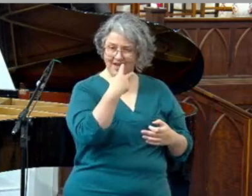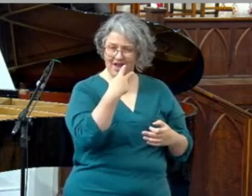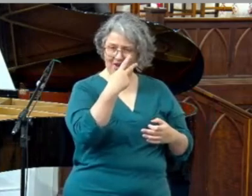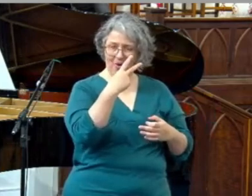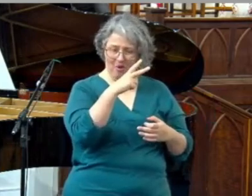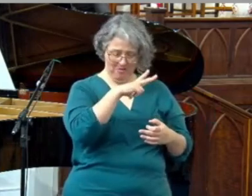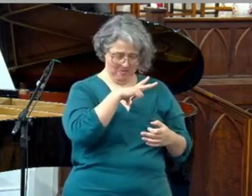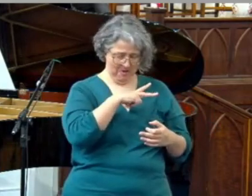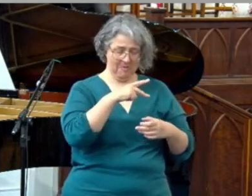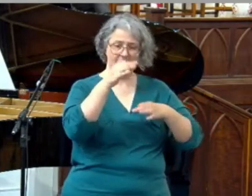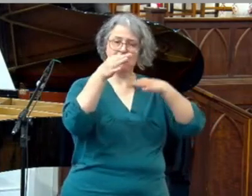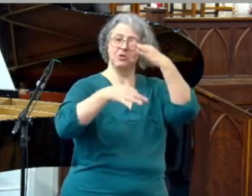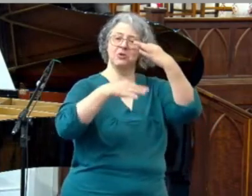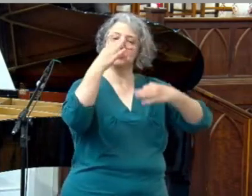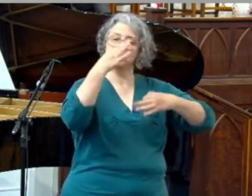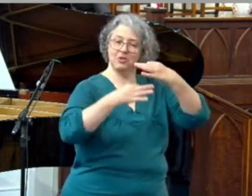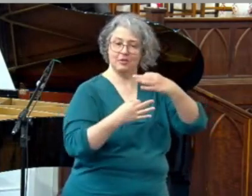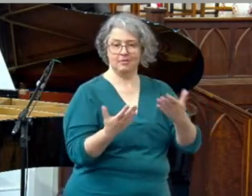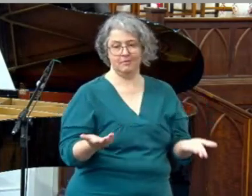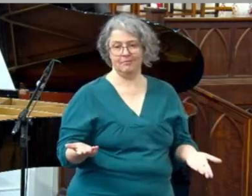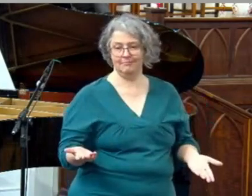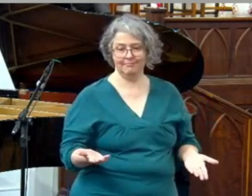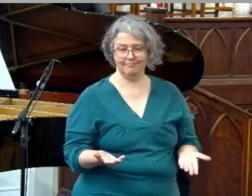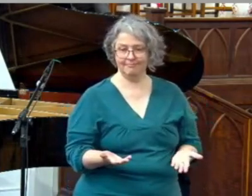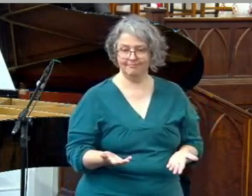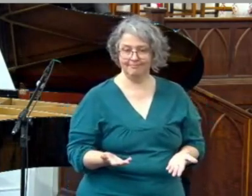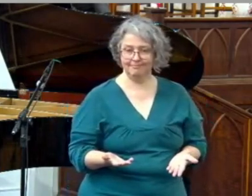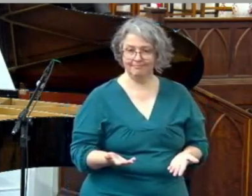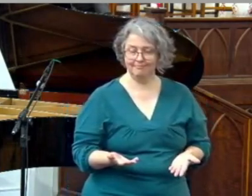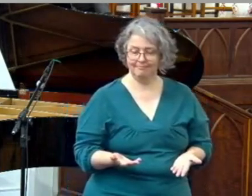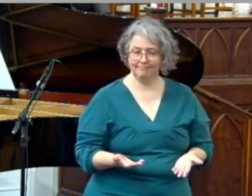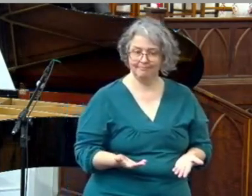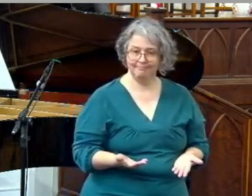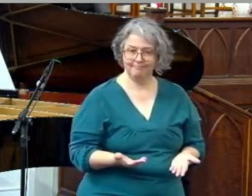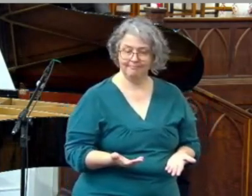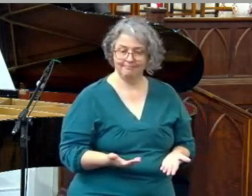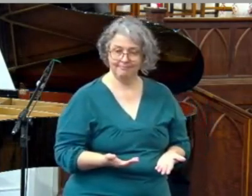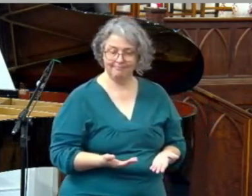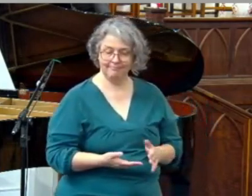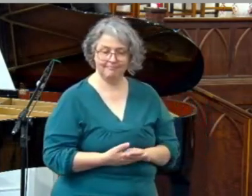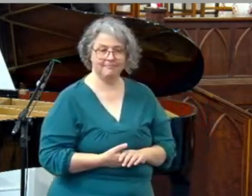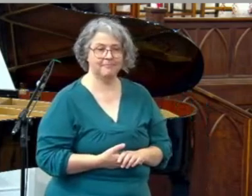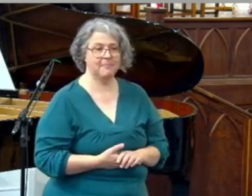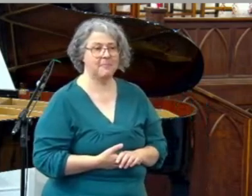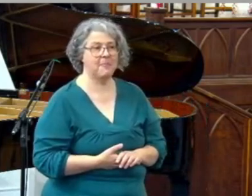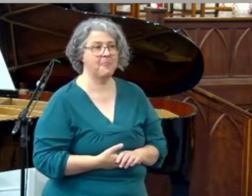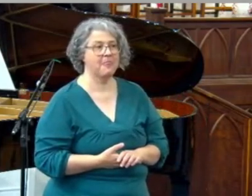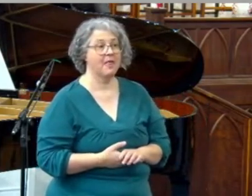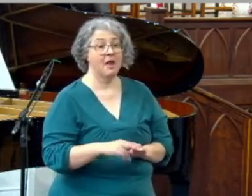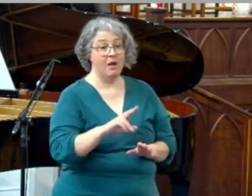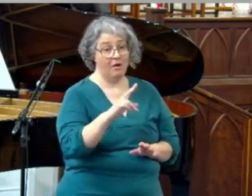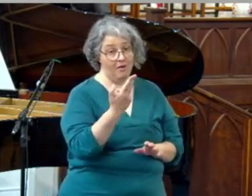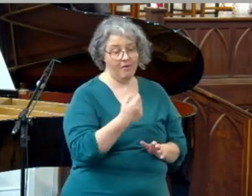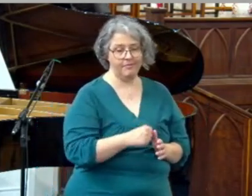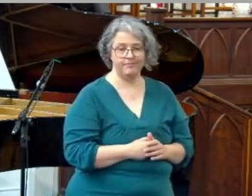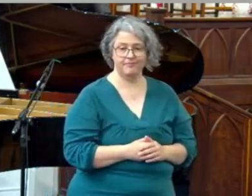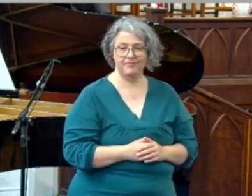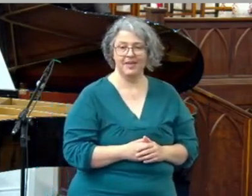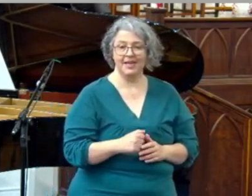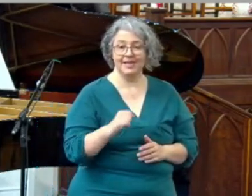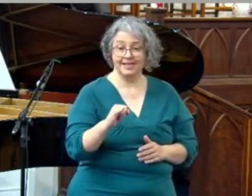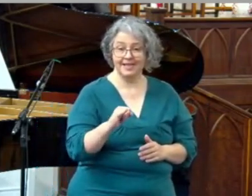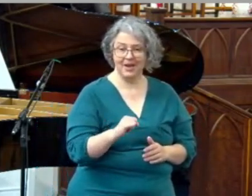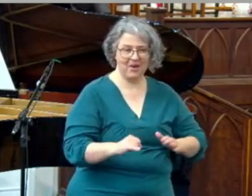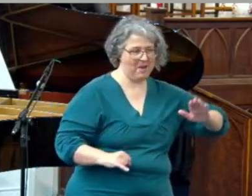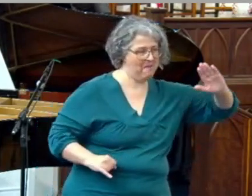no capítulo 6, verso 39, nos diz: se alguém lhe der uma tapa na face direita, ofereça-lhe